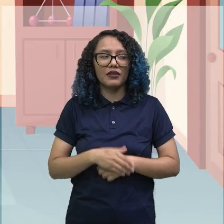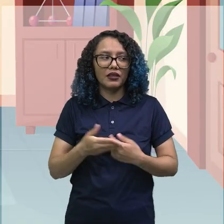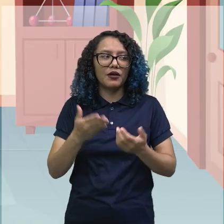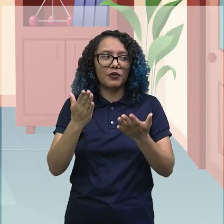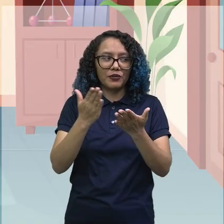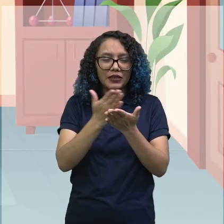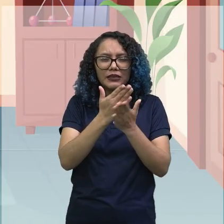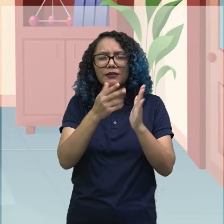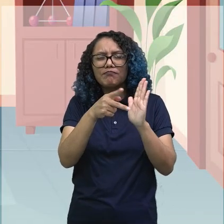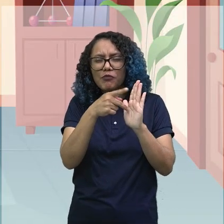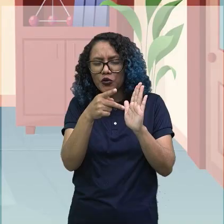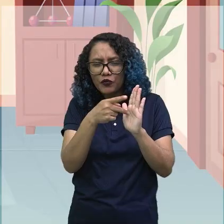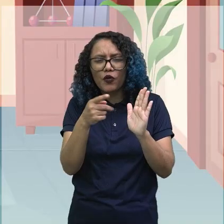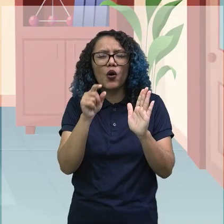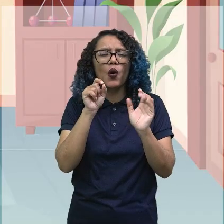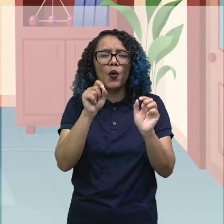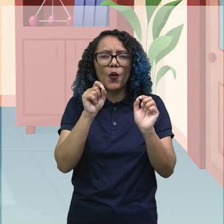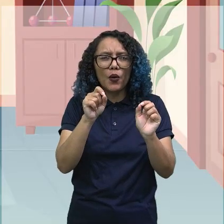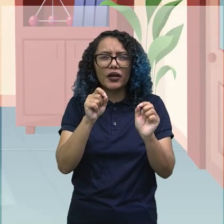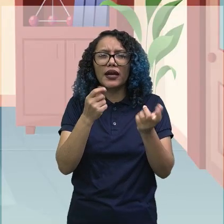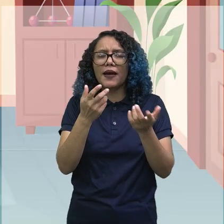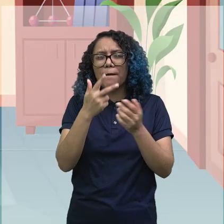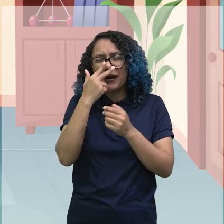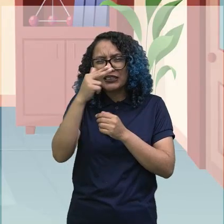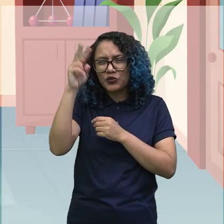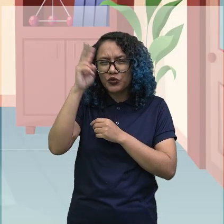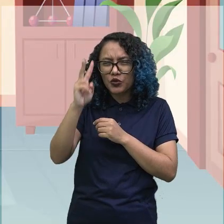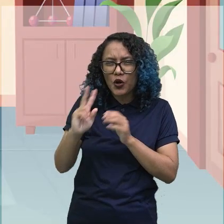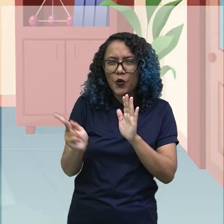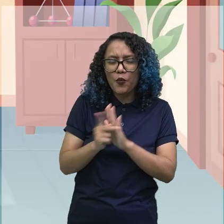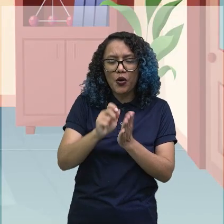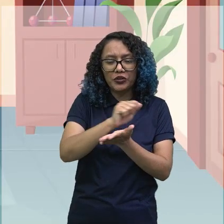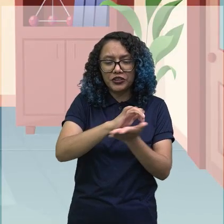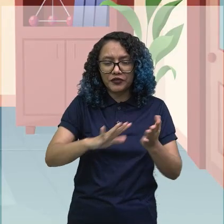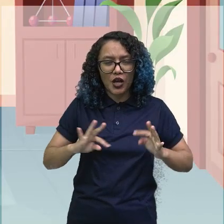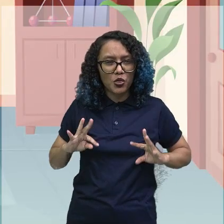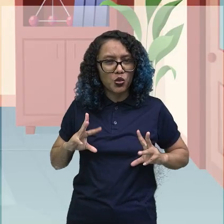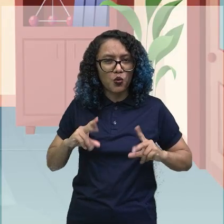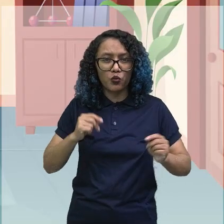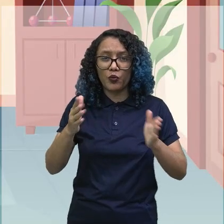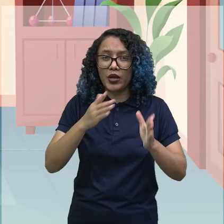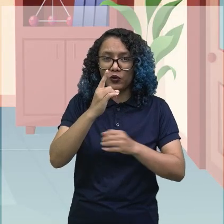né, Risonilde, é um histórico das atividades que ele realizou no ano escolar dele.